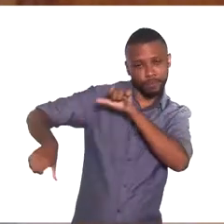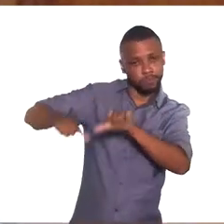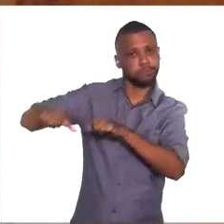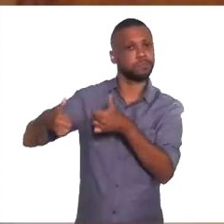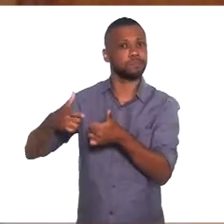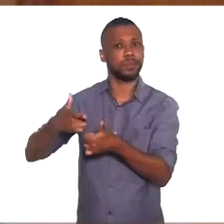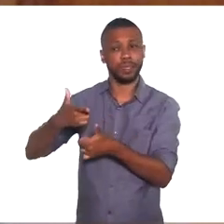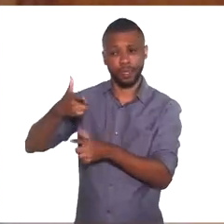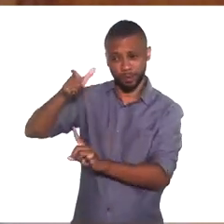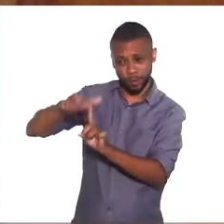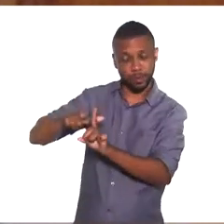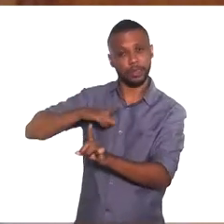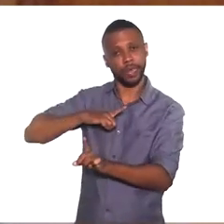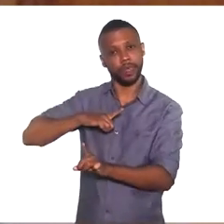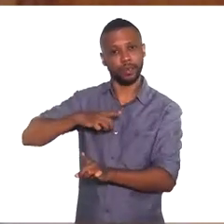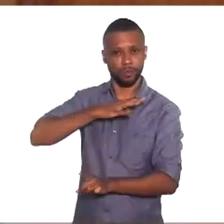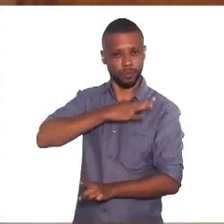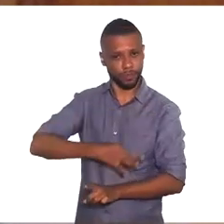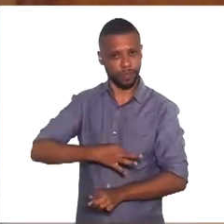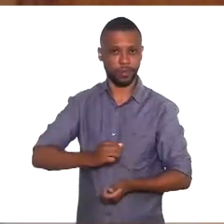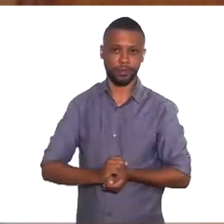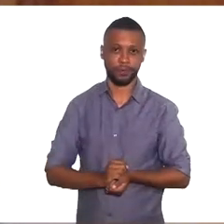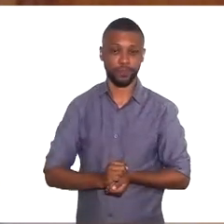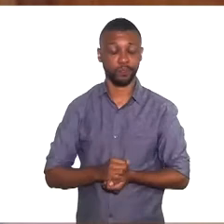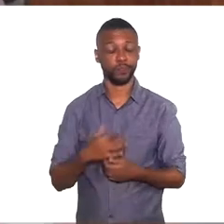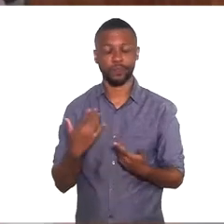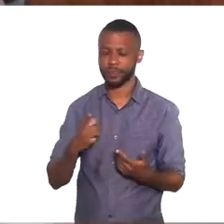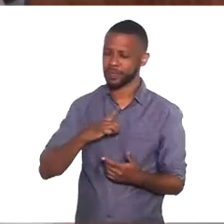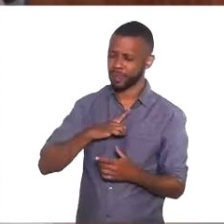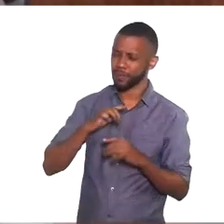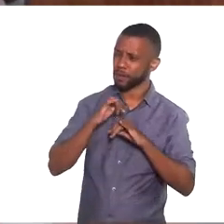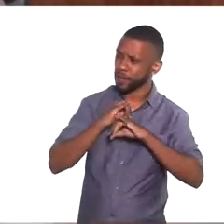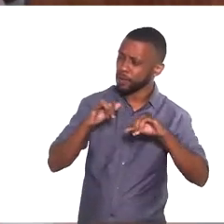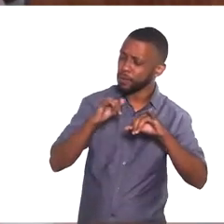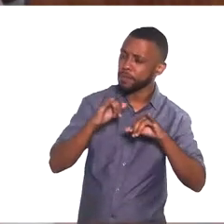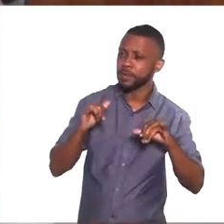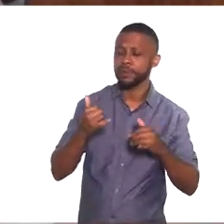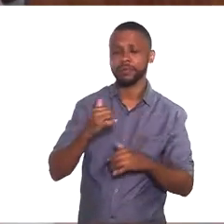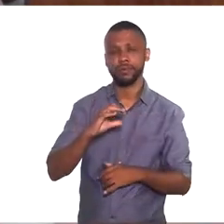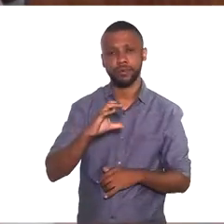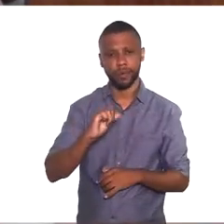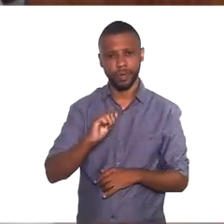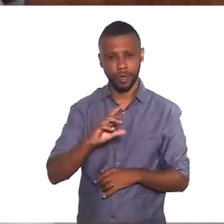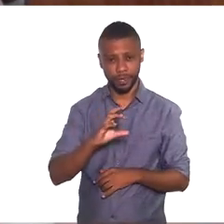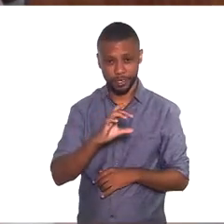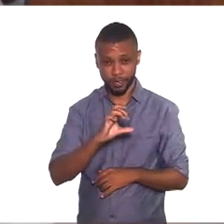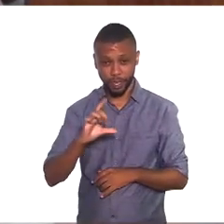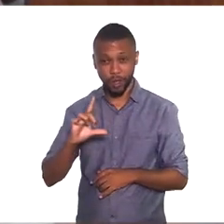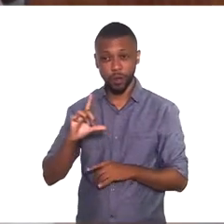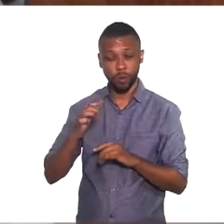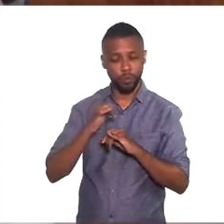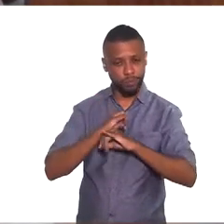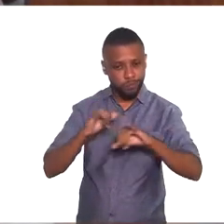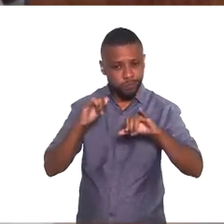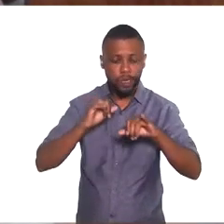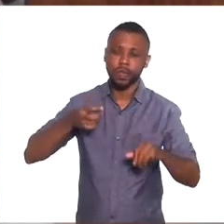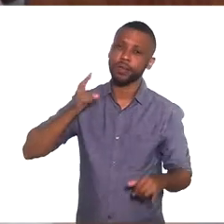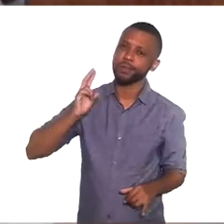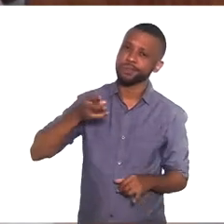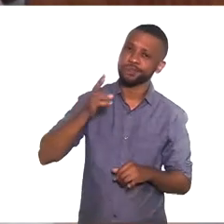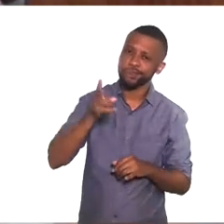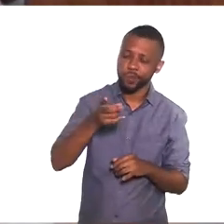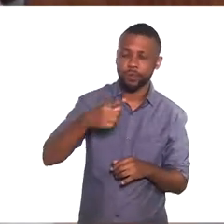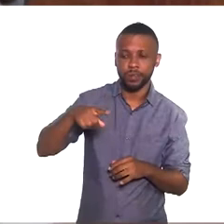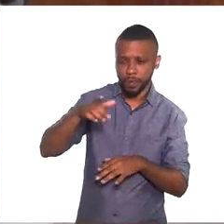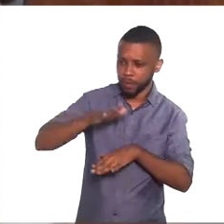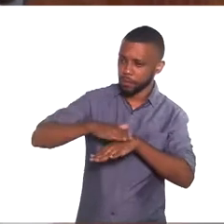ser transformado para que todos tenham mente a dignidade existe uma campanha que o Cardeal lançou e